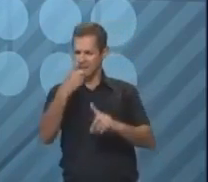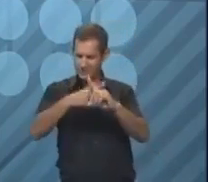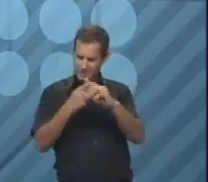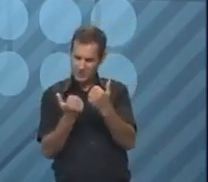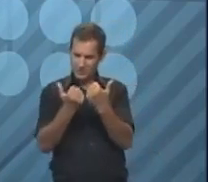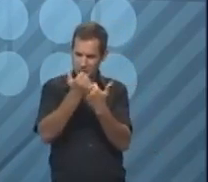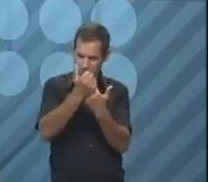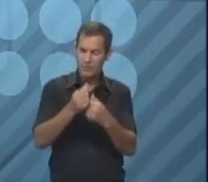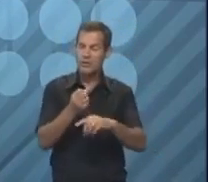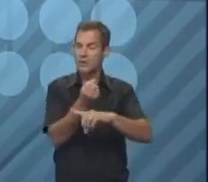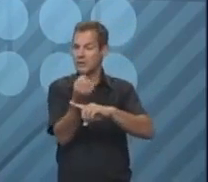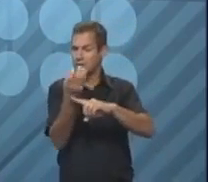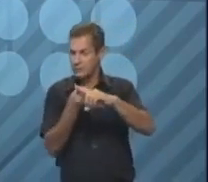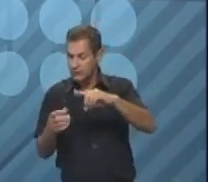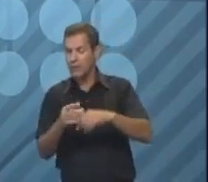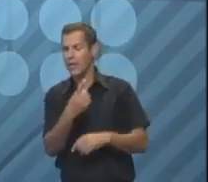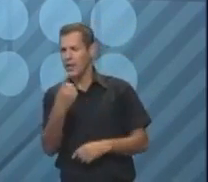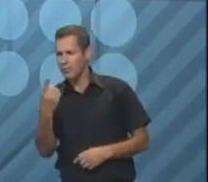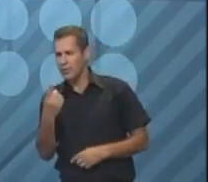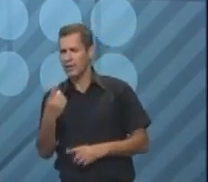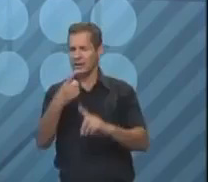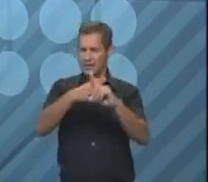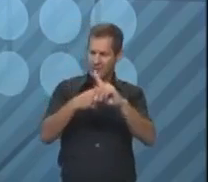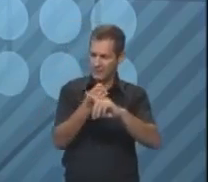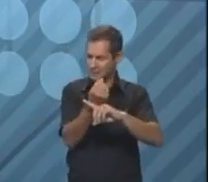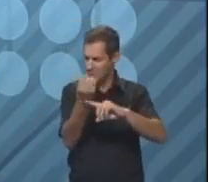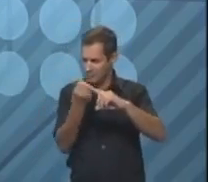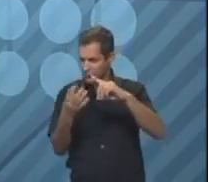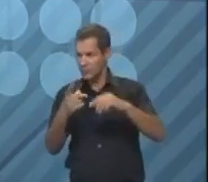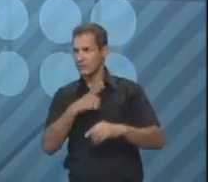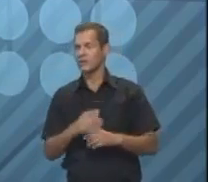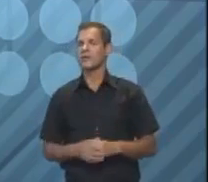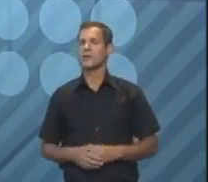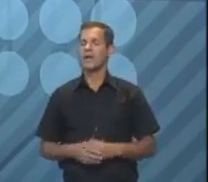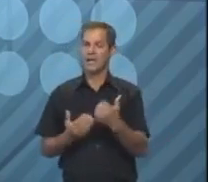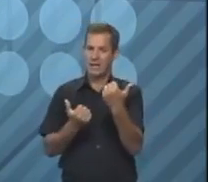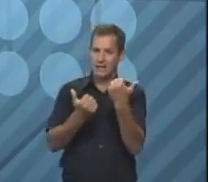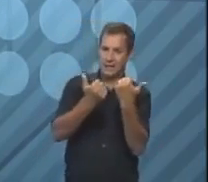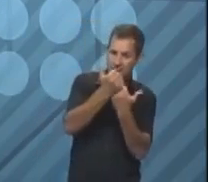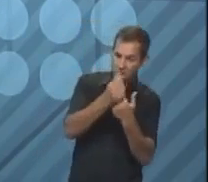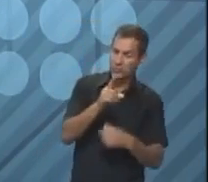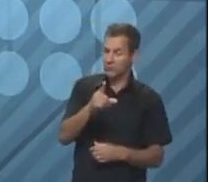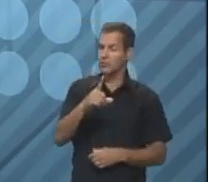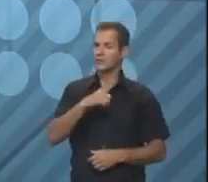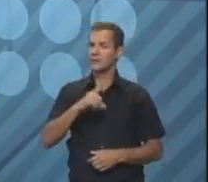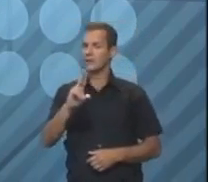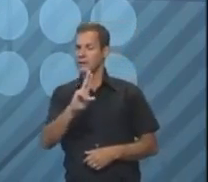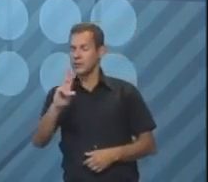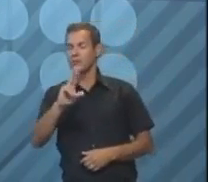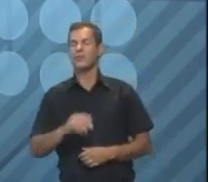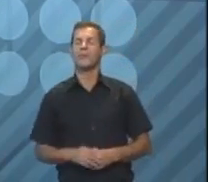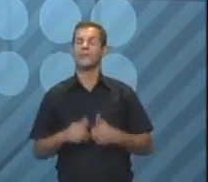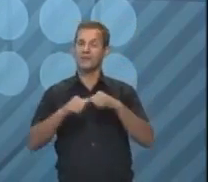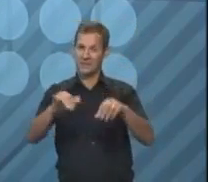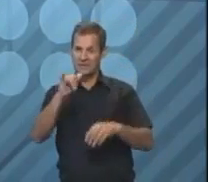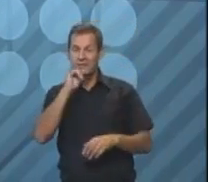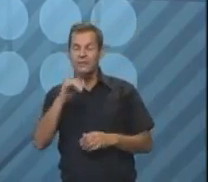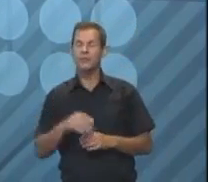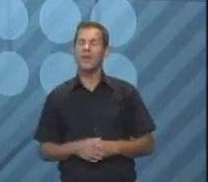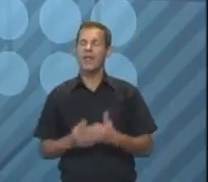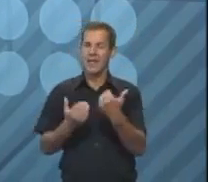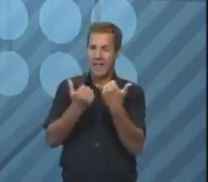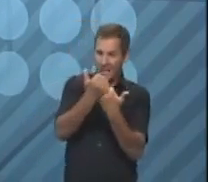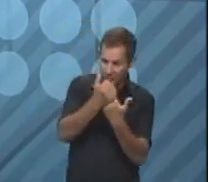tipos de funções. Então, para cada um desses tipos, você tem a substituição que você deve utilizar. Então, nesse caso,